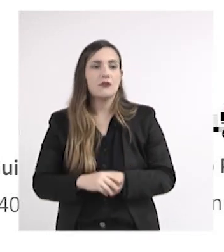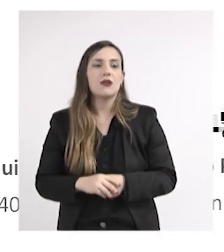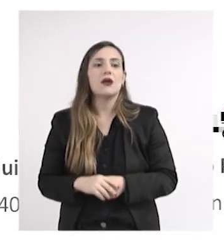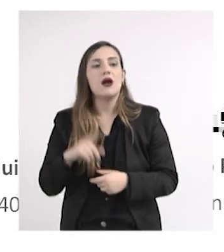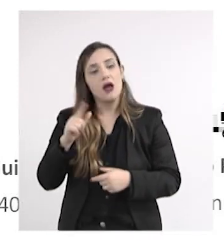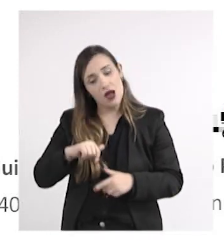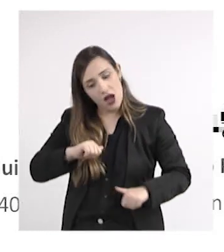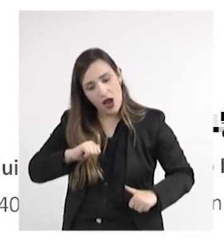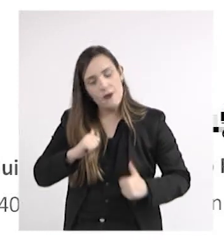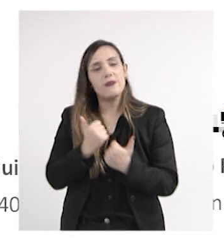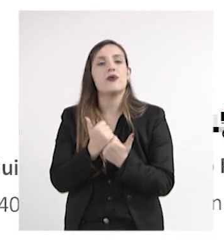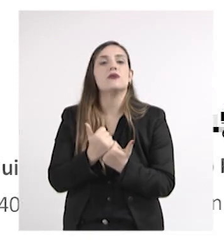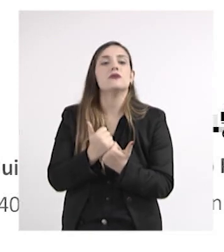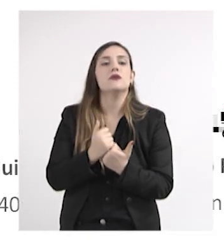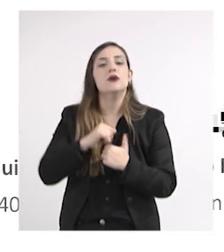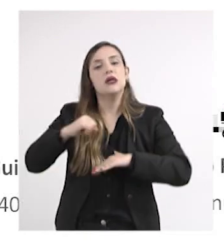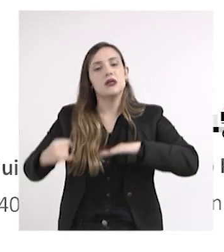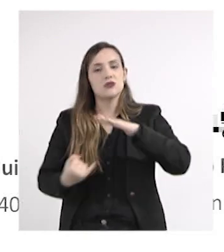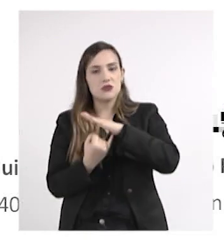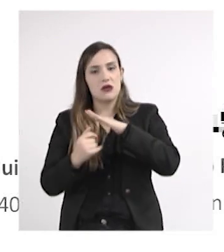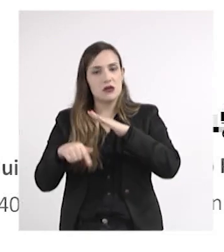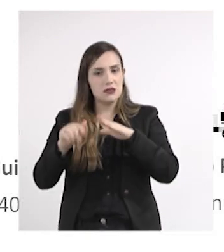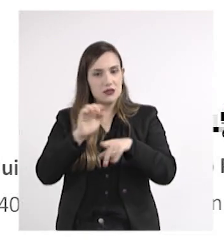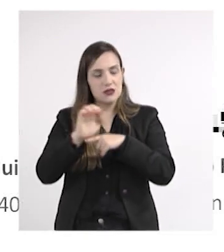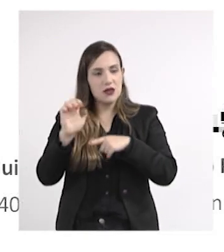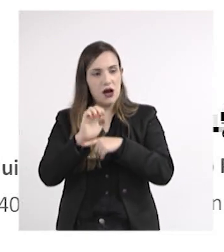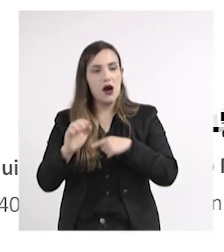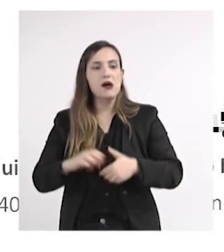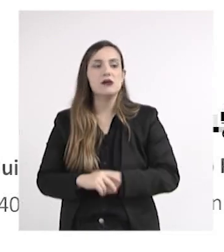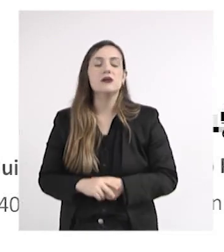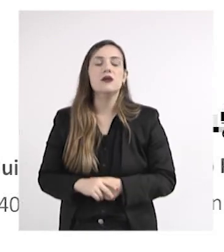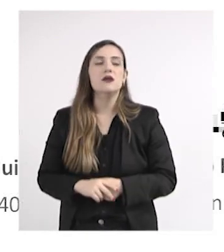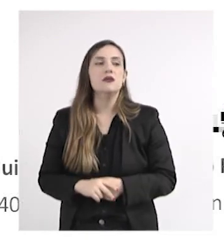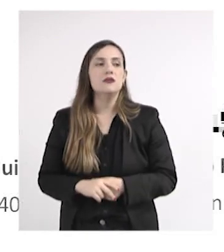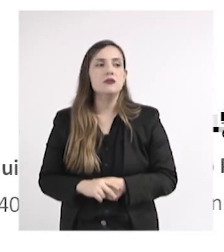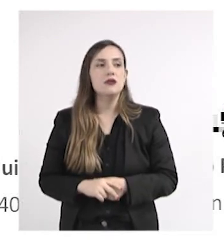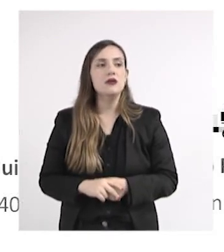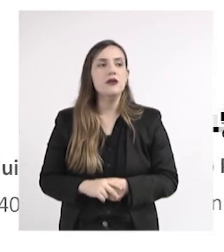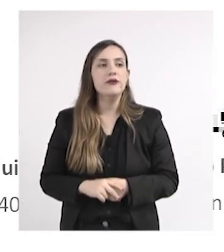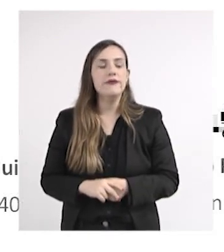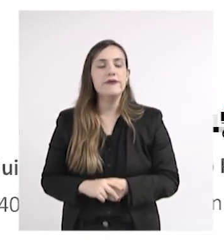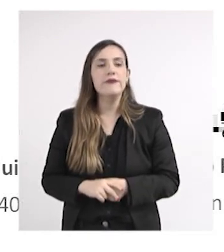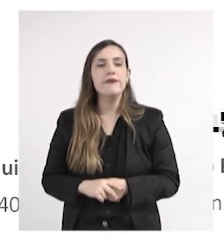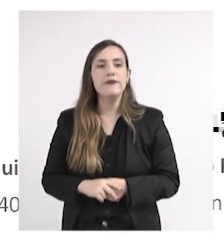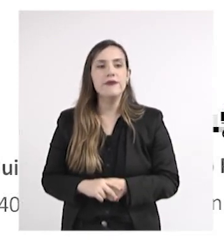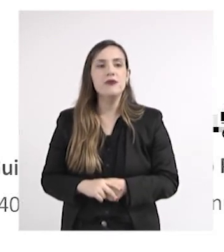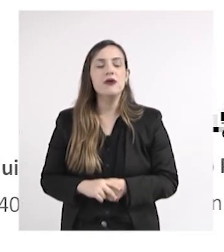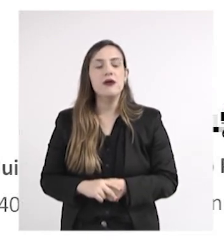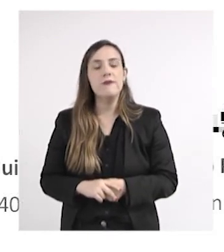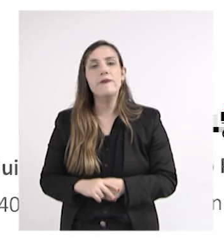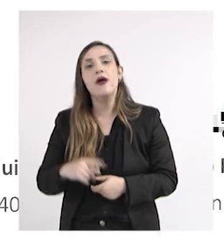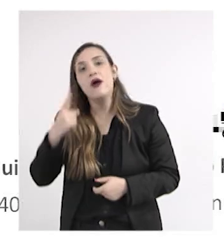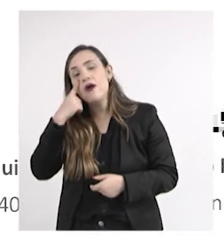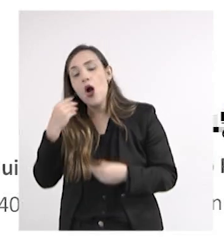apoio a instituições do Estado, para as quais a observação das circunstâncias de